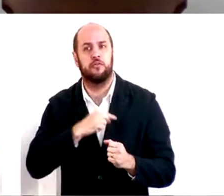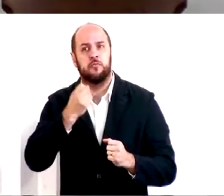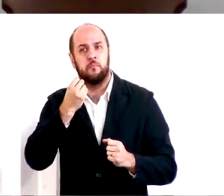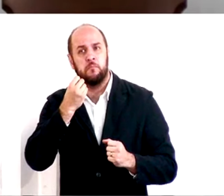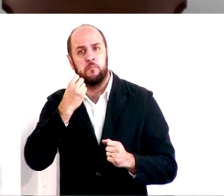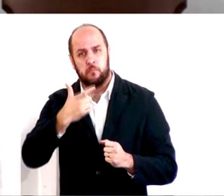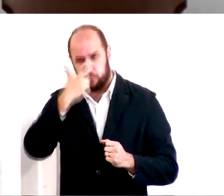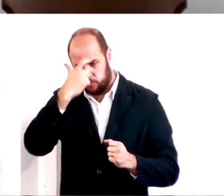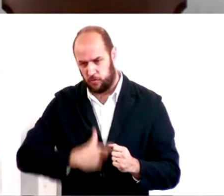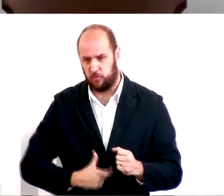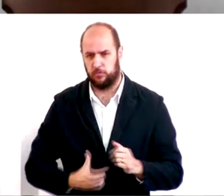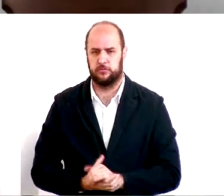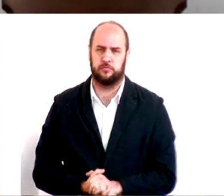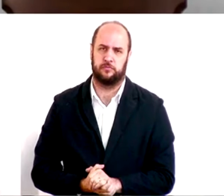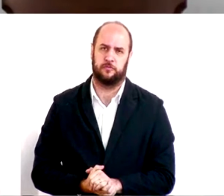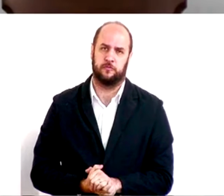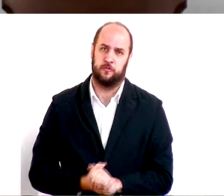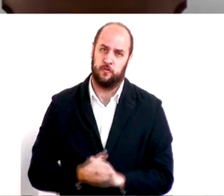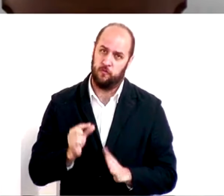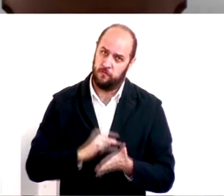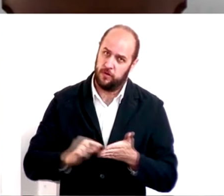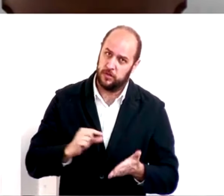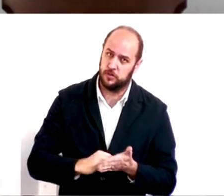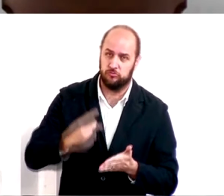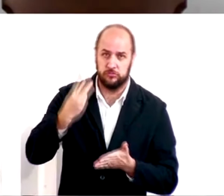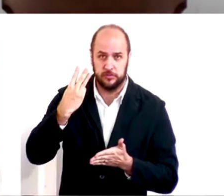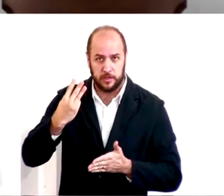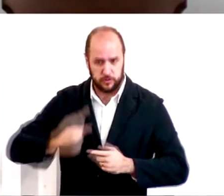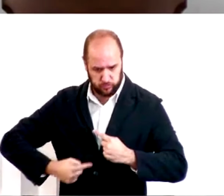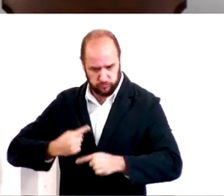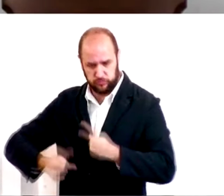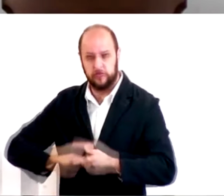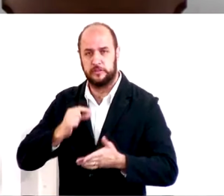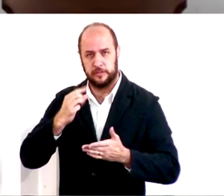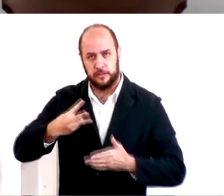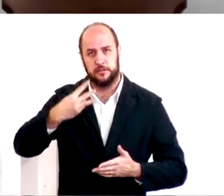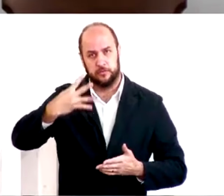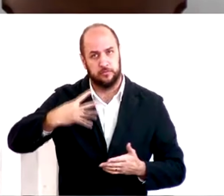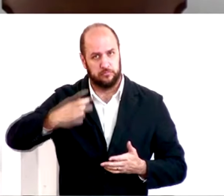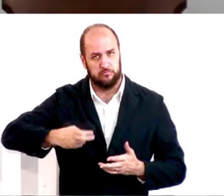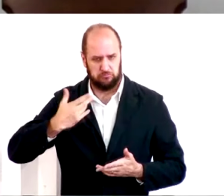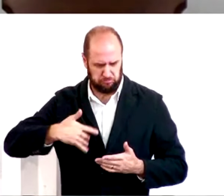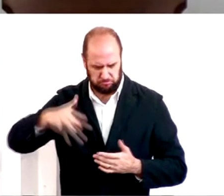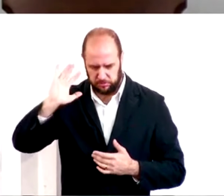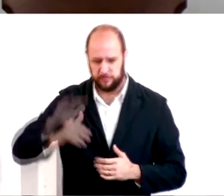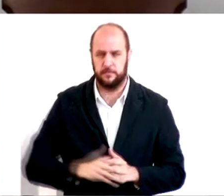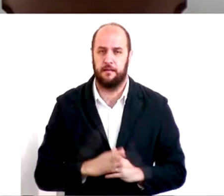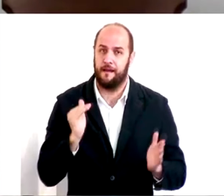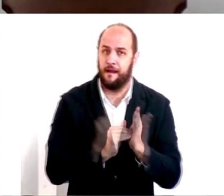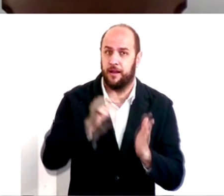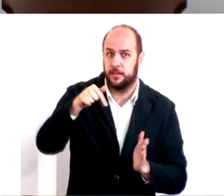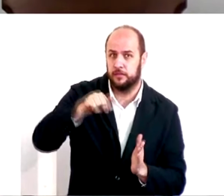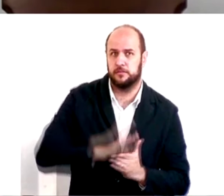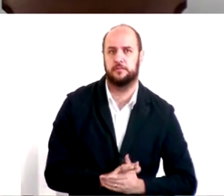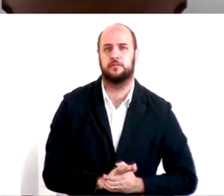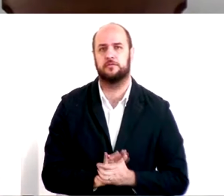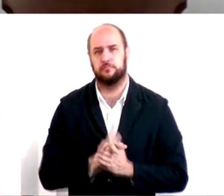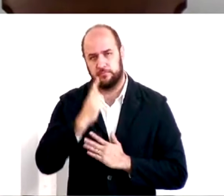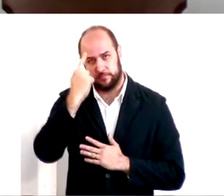cidadãos? E então, os versículos 3 em diante, ou 4 em diante, de 3 para frente até o 7, vão nos